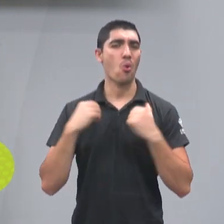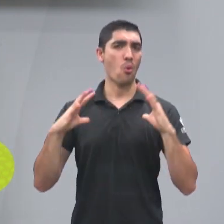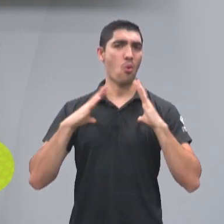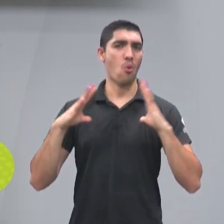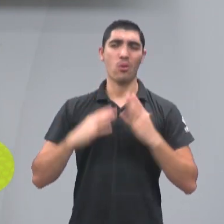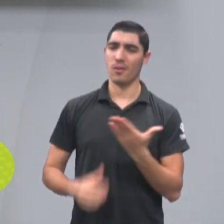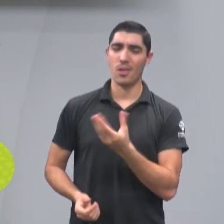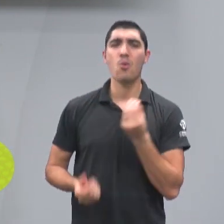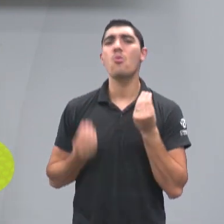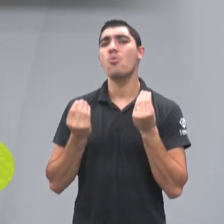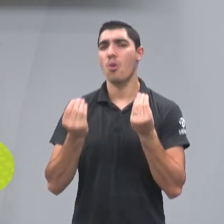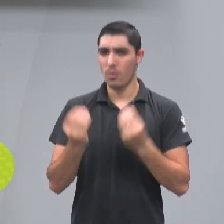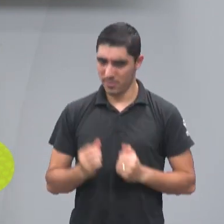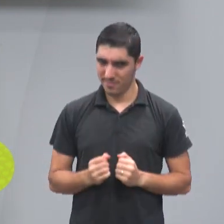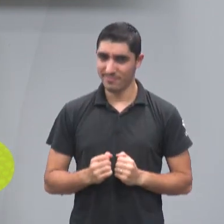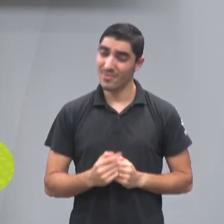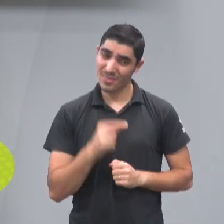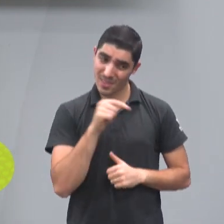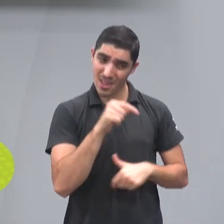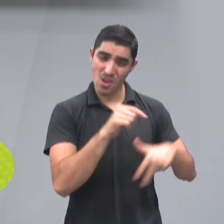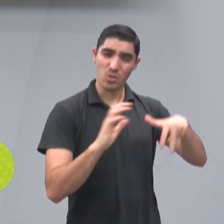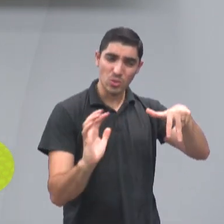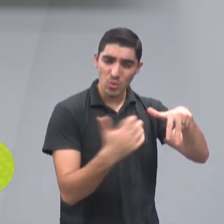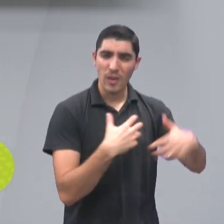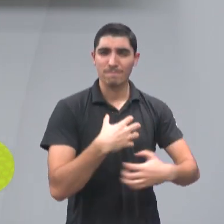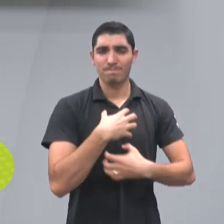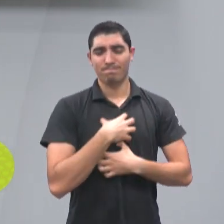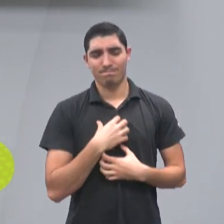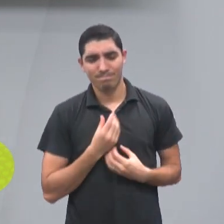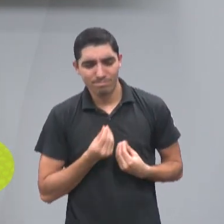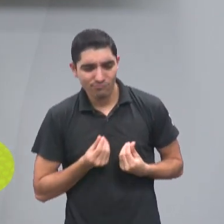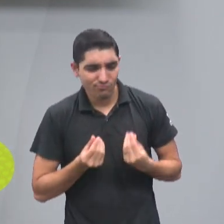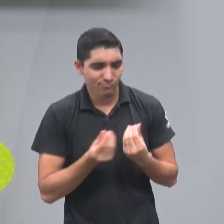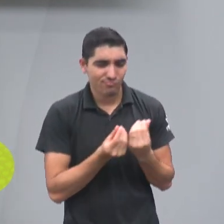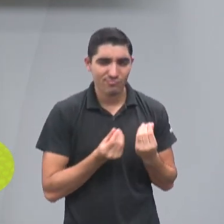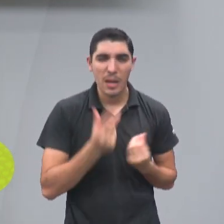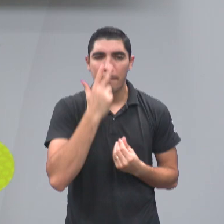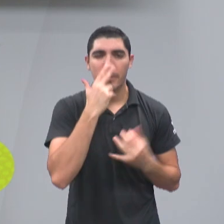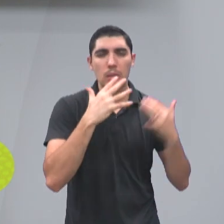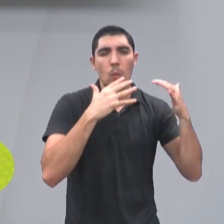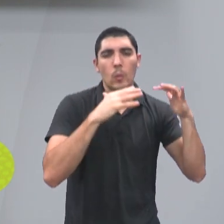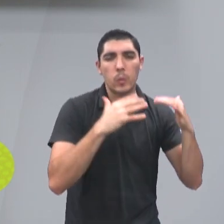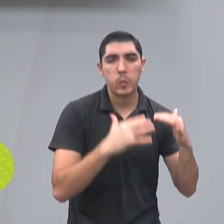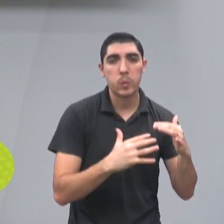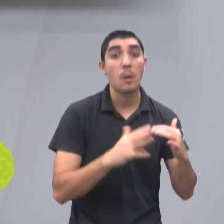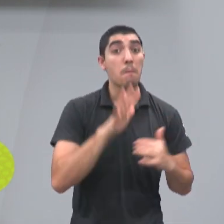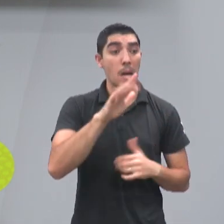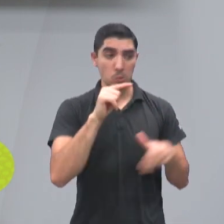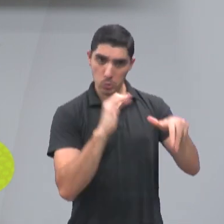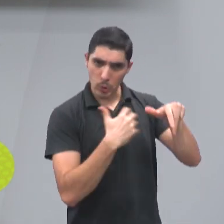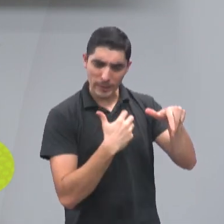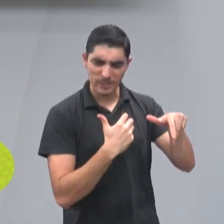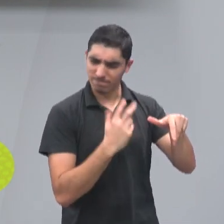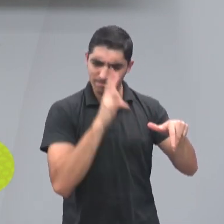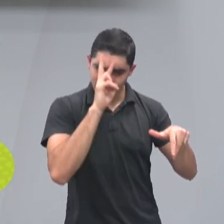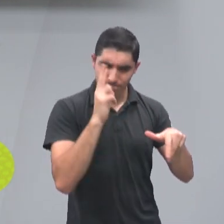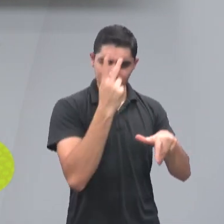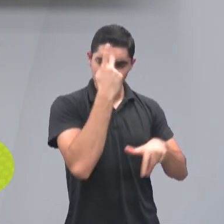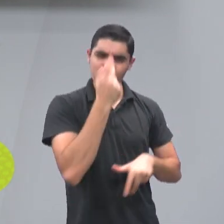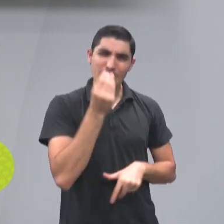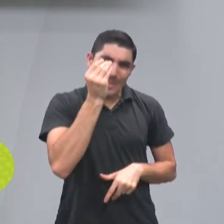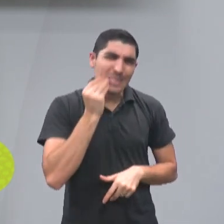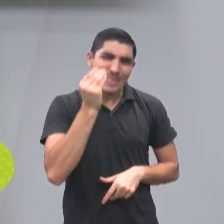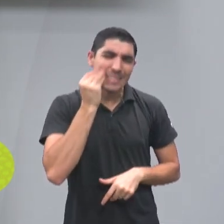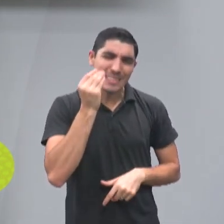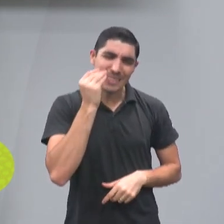disso, ficou um pouco baqueado, né? E aí acabou tomando o segundo gol também. Mas o joseense não se intimidou, né? Foi pra cima, ainda tentou o terceiro,